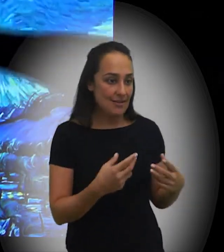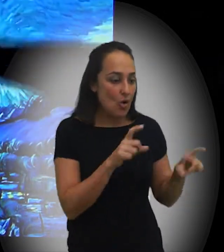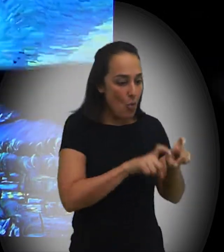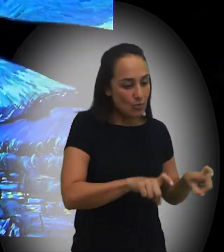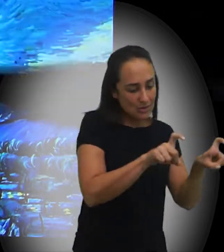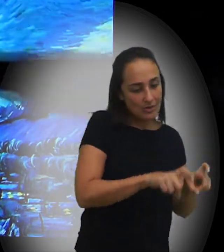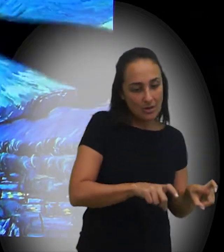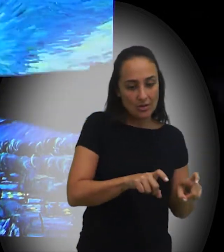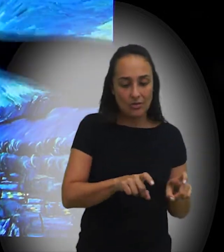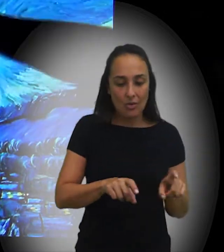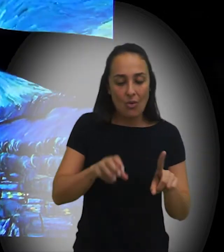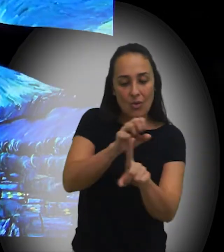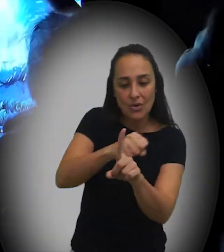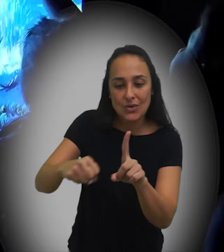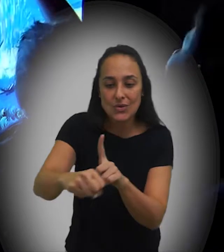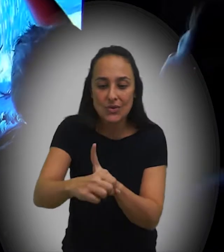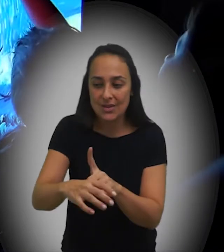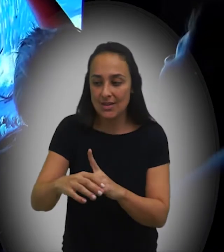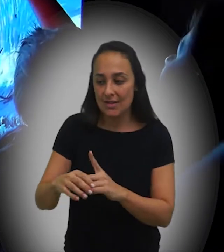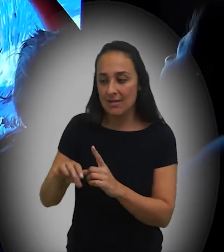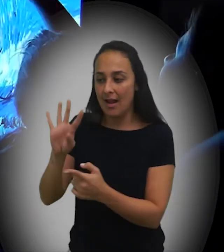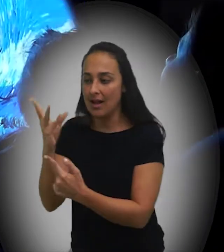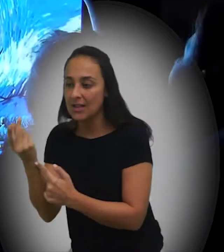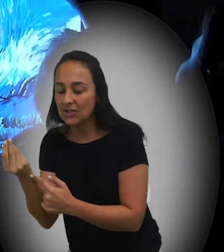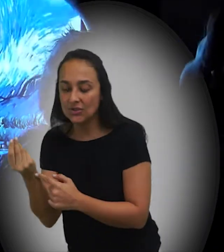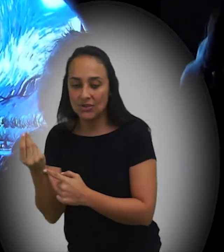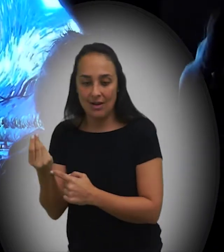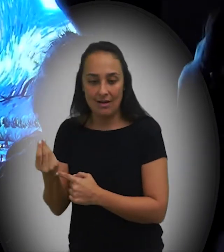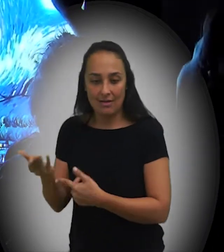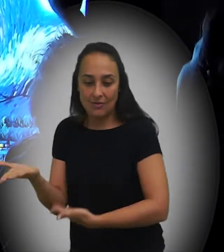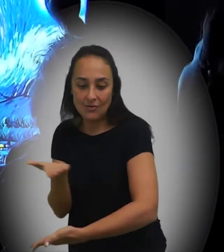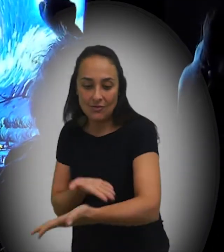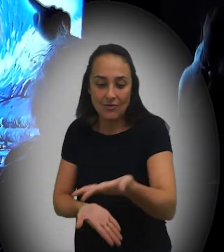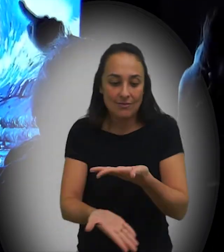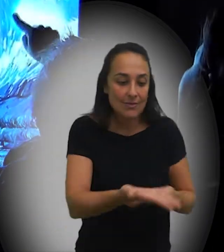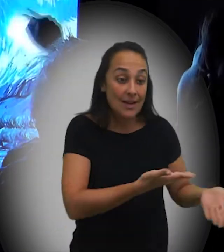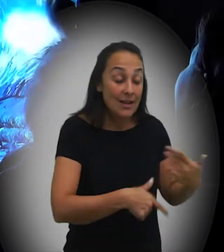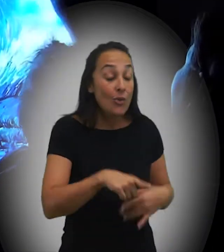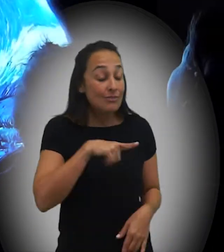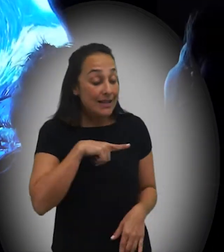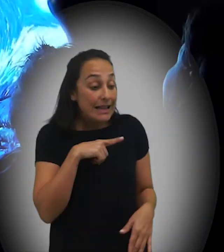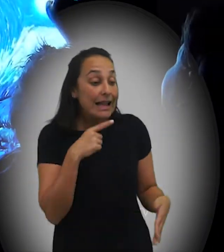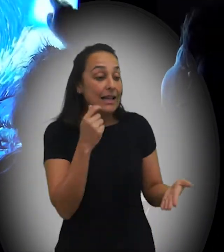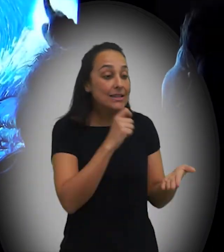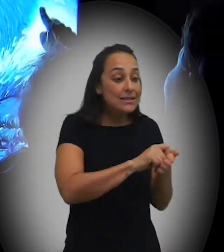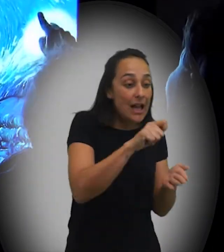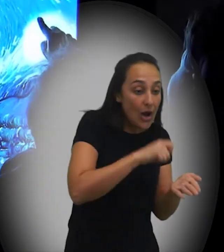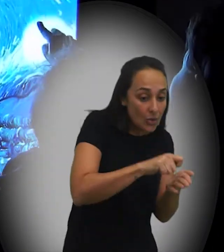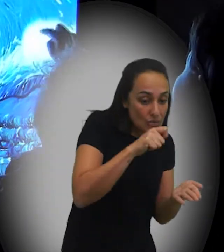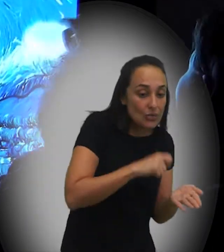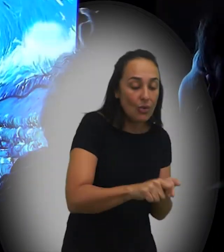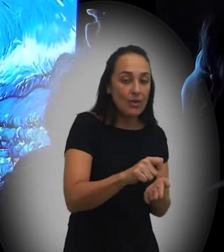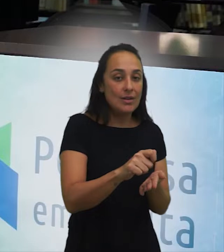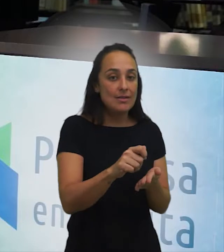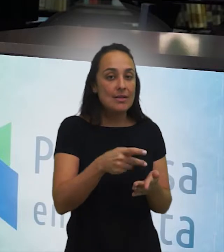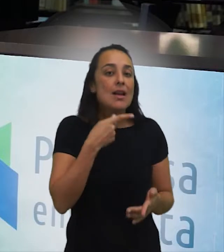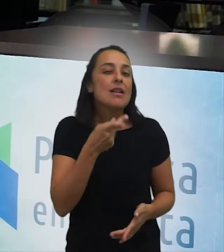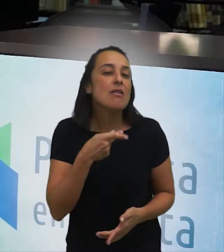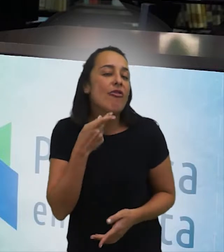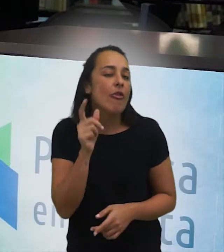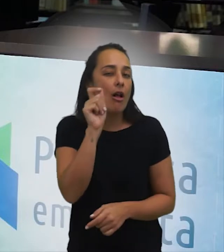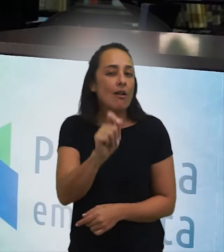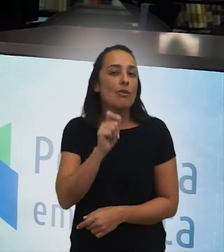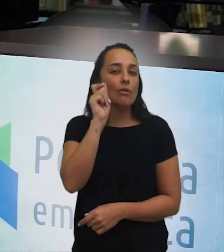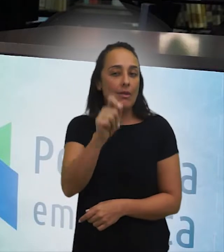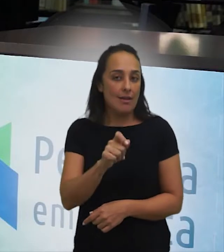A interação, ela se dá em níveis físicos, em níveis mecânicos, mas também em níveis perceptivos